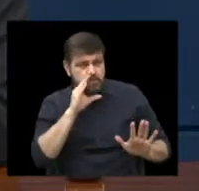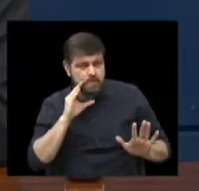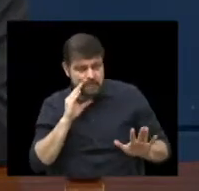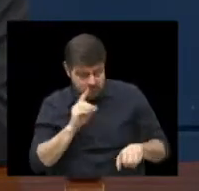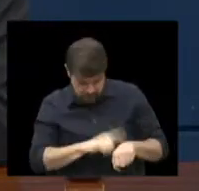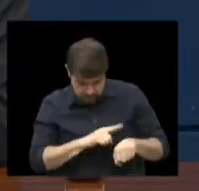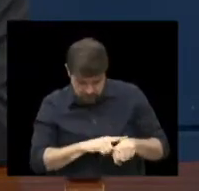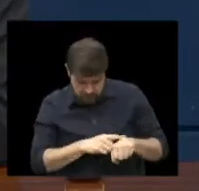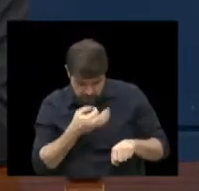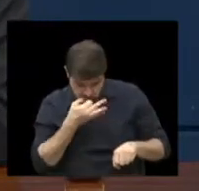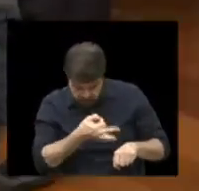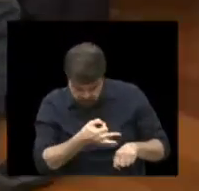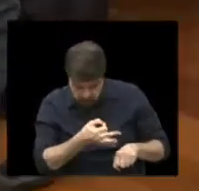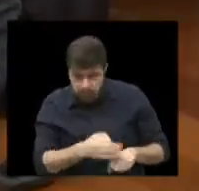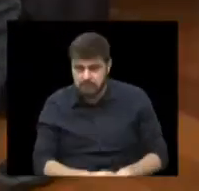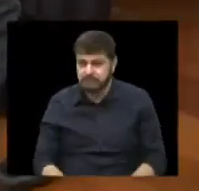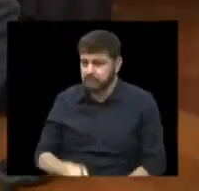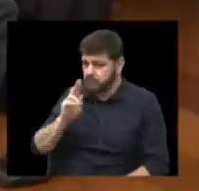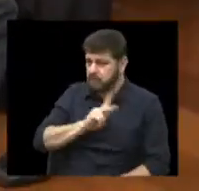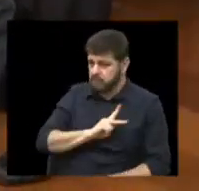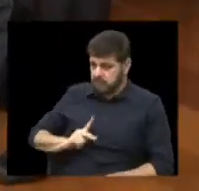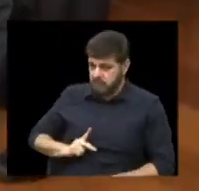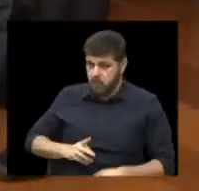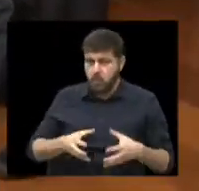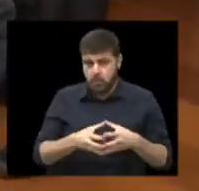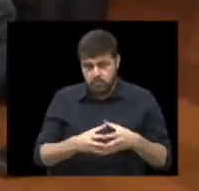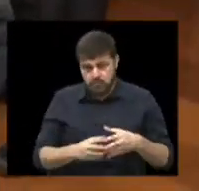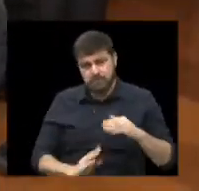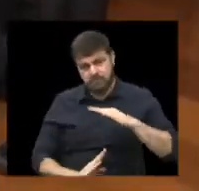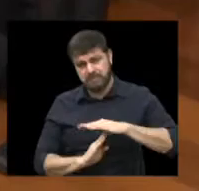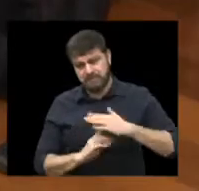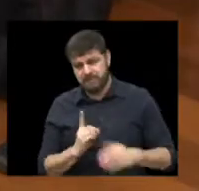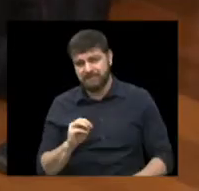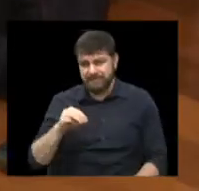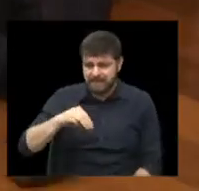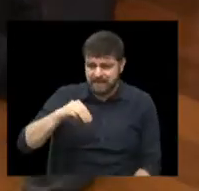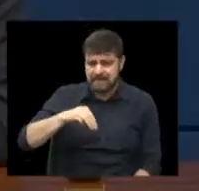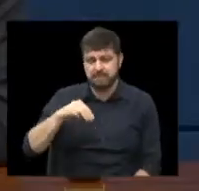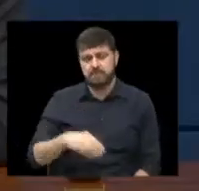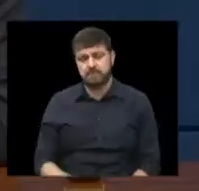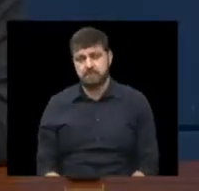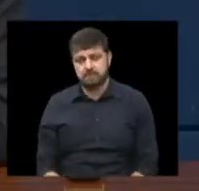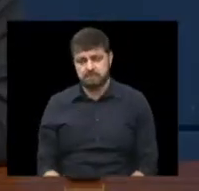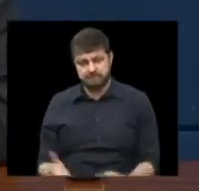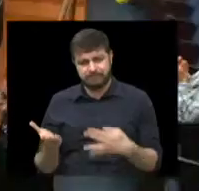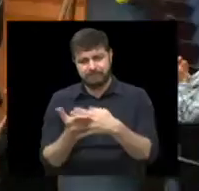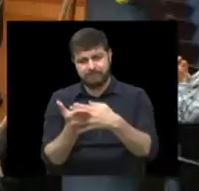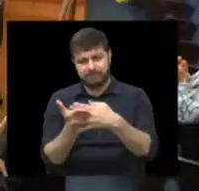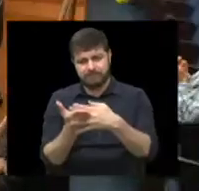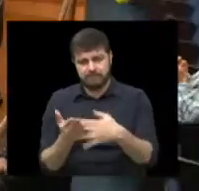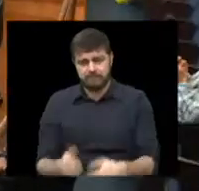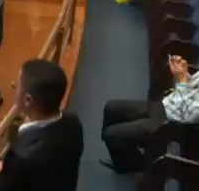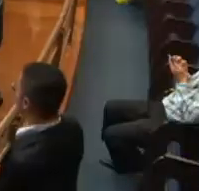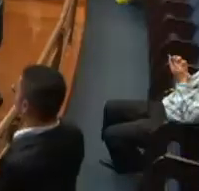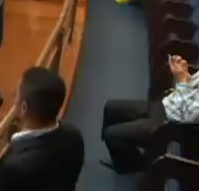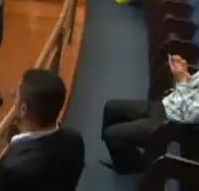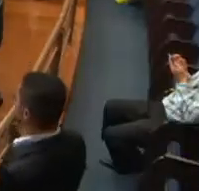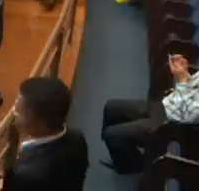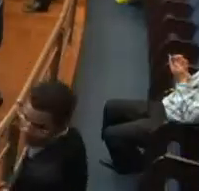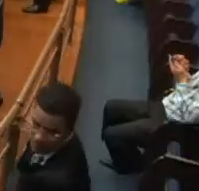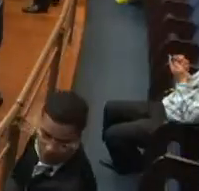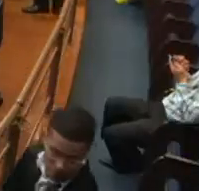tempo para exarar o parecer. Senhor presidente, a comissão requer 10 minutos. Sessão suspensa por até 10 minutos.